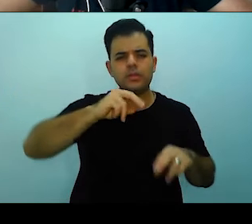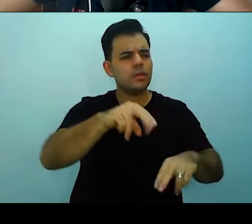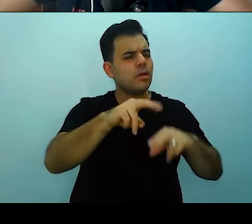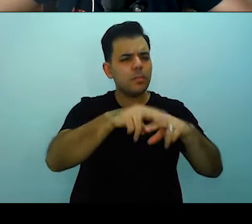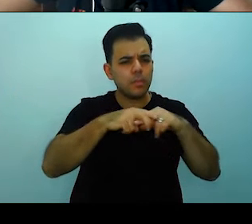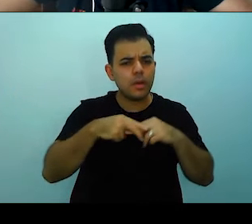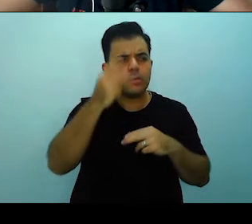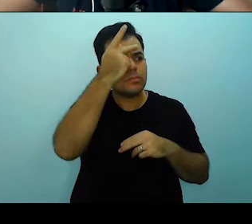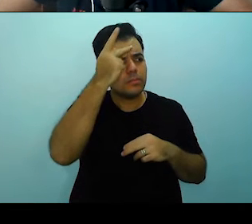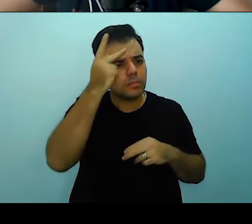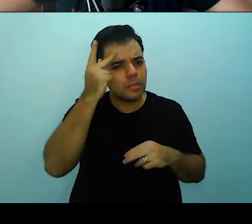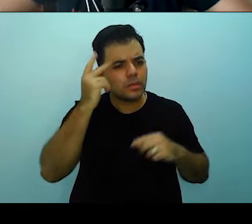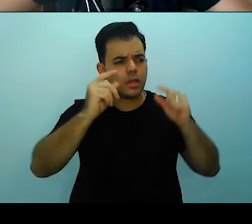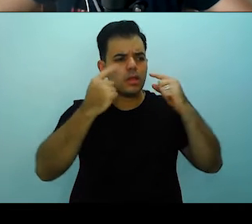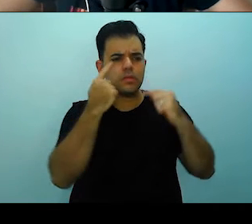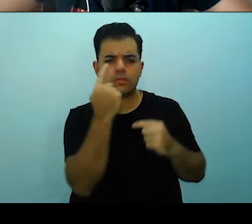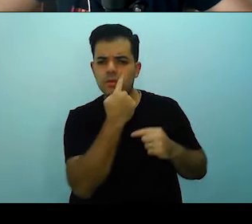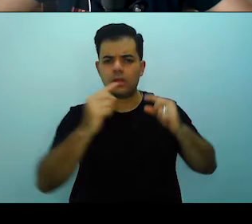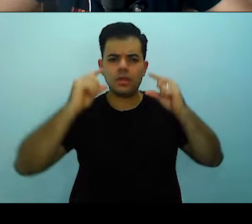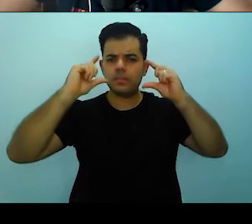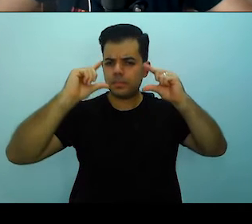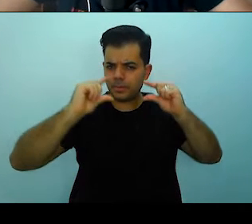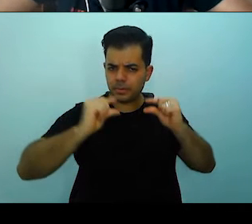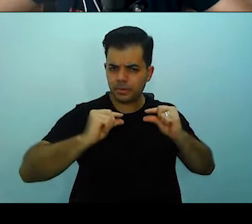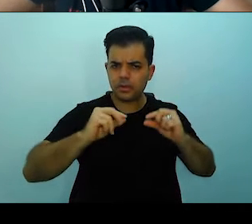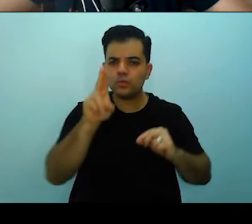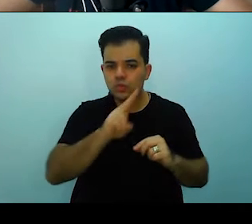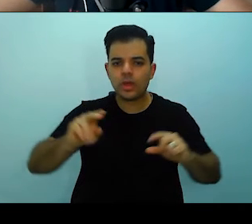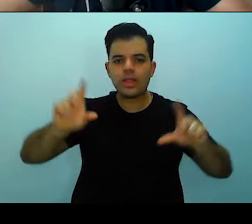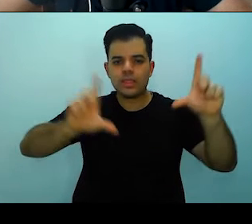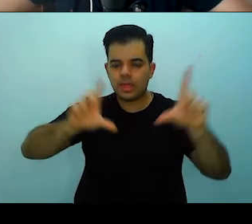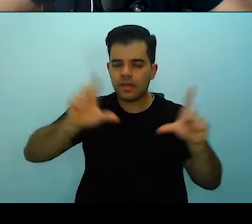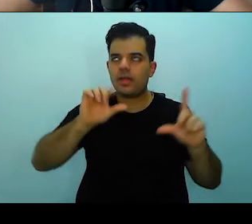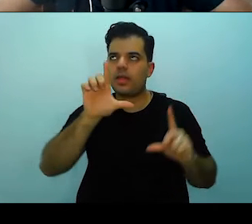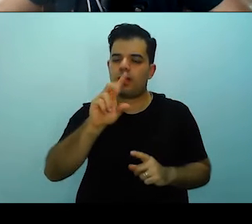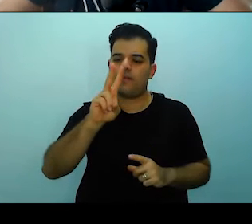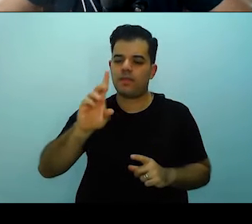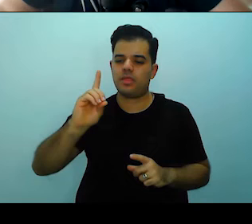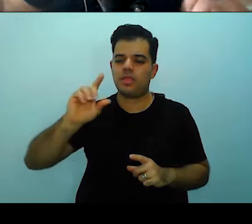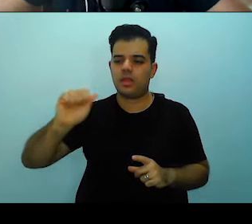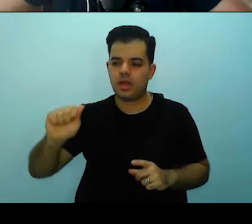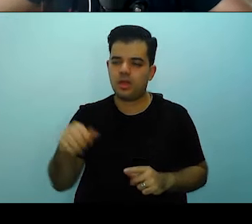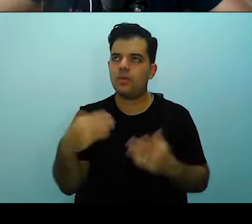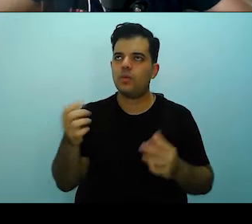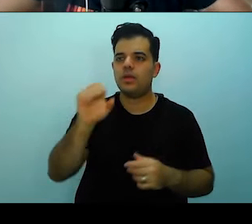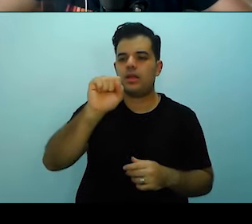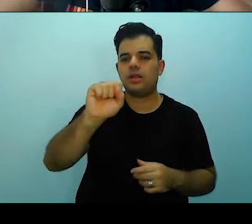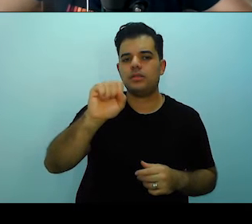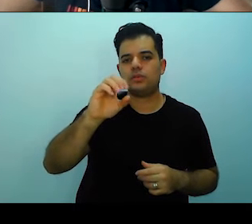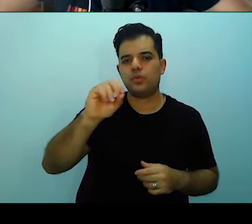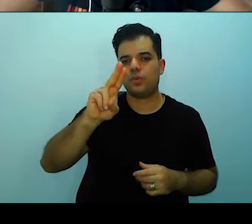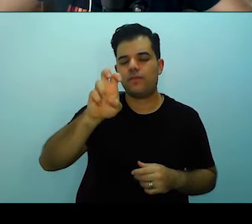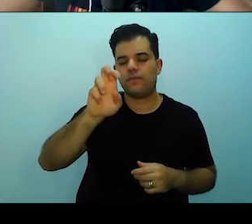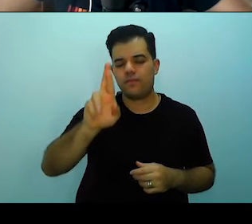visão, especificamente usuárias de leitor de telas, como NVDA, VoiceOver e ao infinito e além?